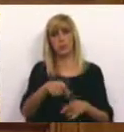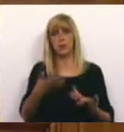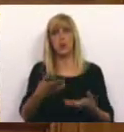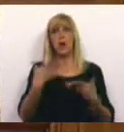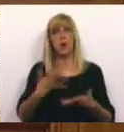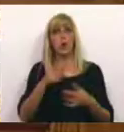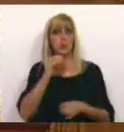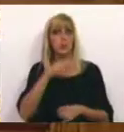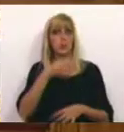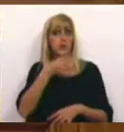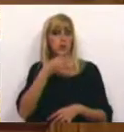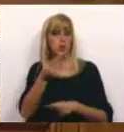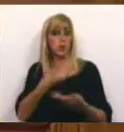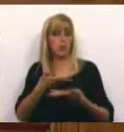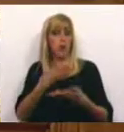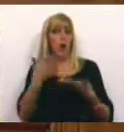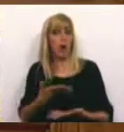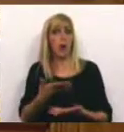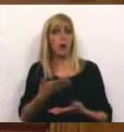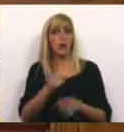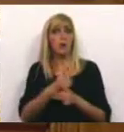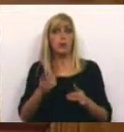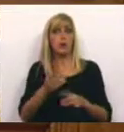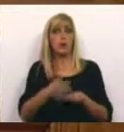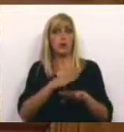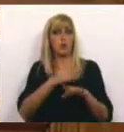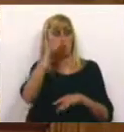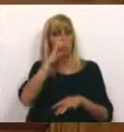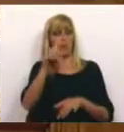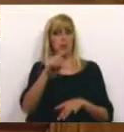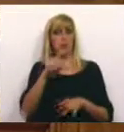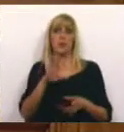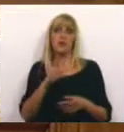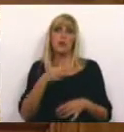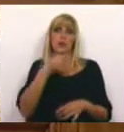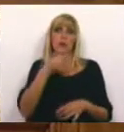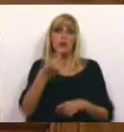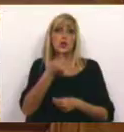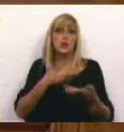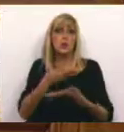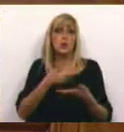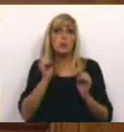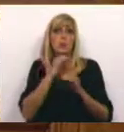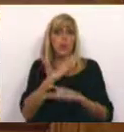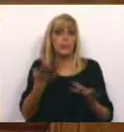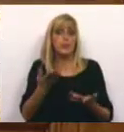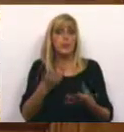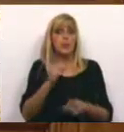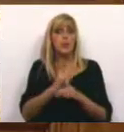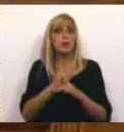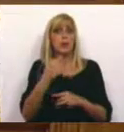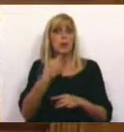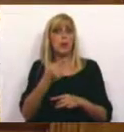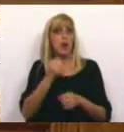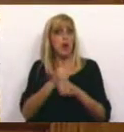agora podemos falar da economia que temos, porque durante a anterior legislatura, quando muito falávamos da economia que não tínhamos. E o mesmo se diga quanto